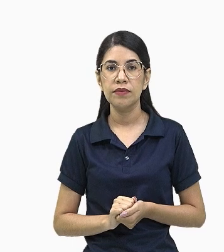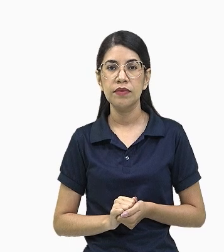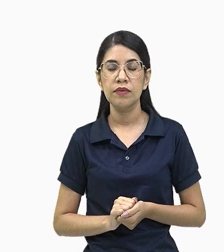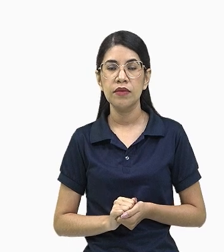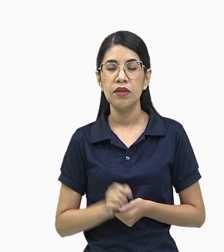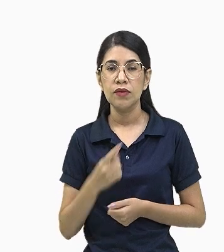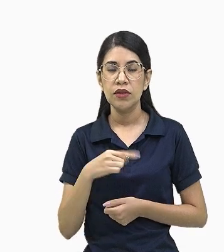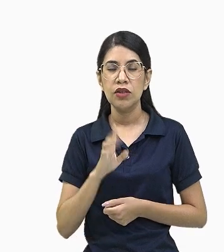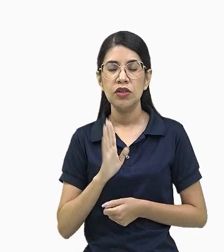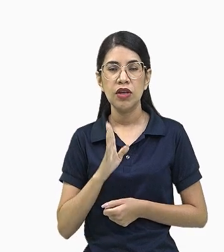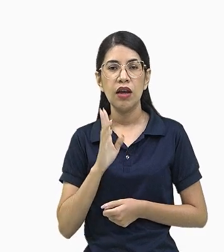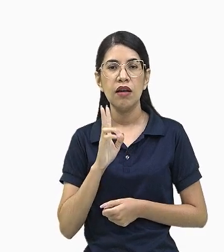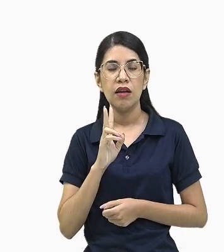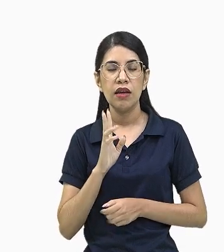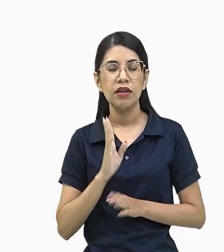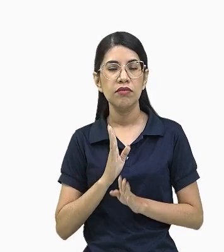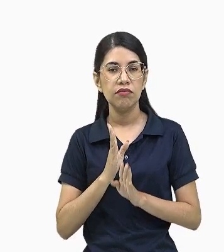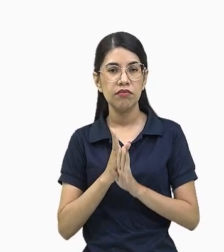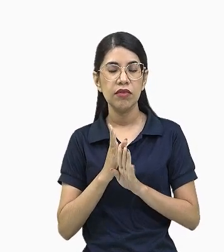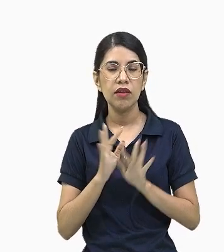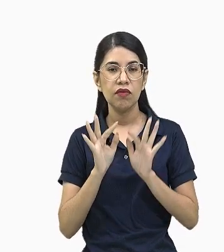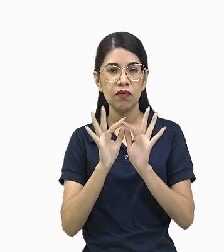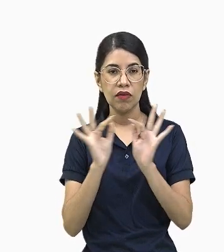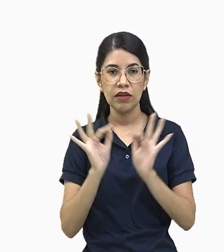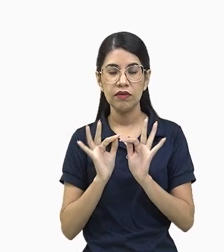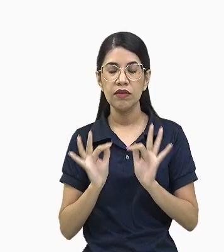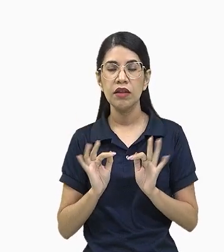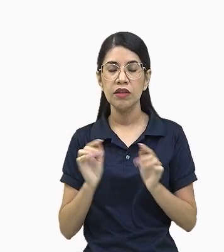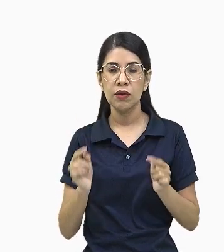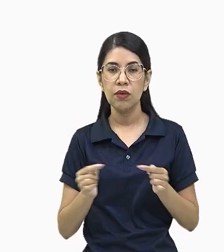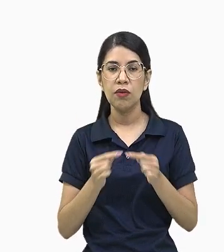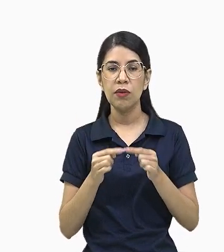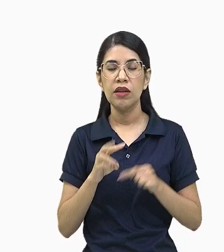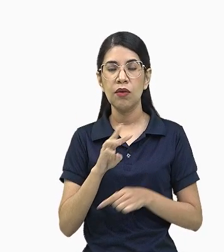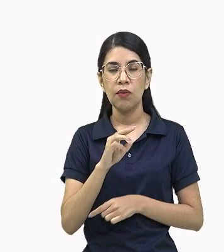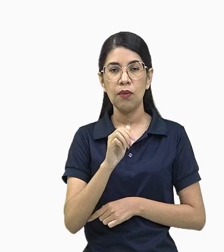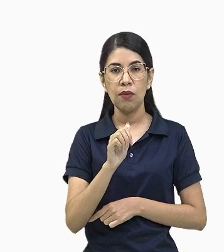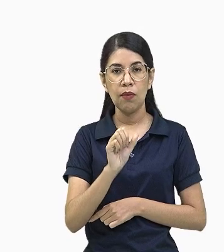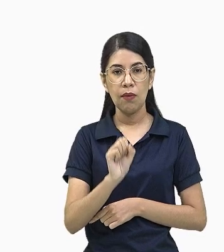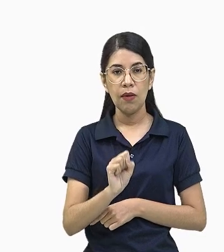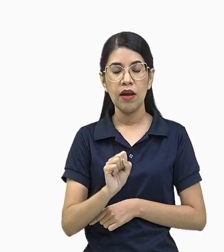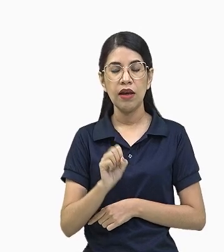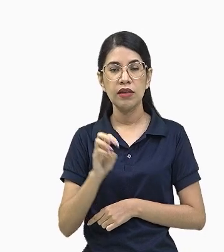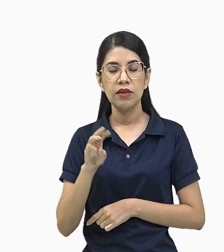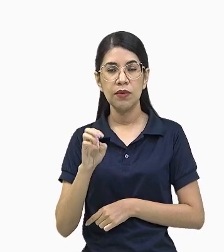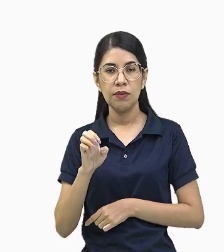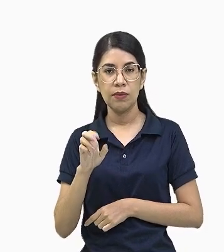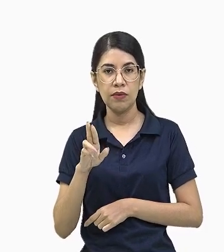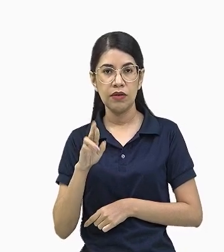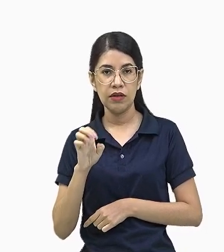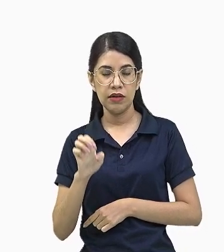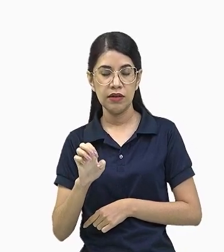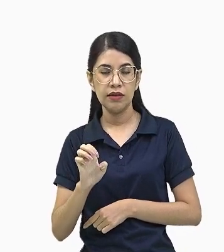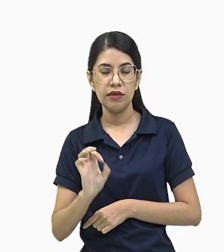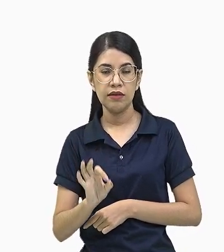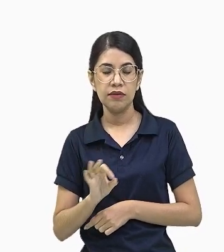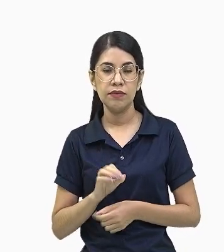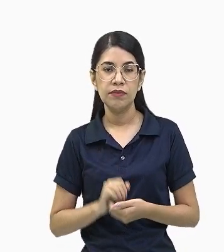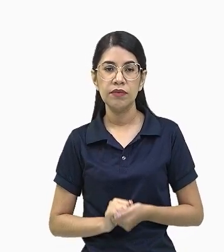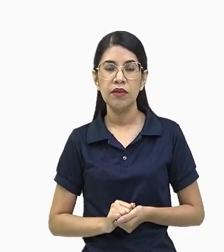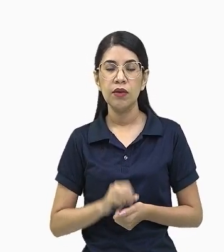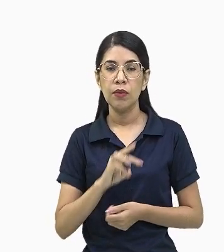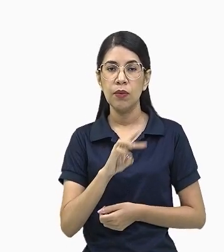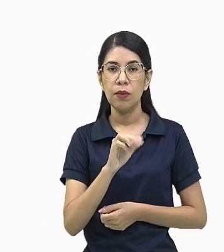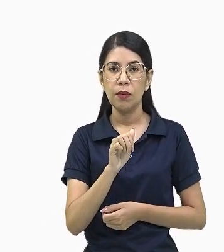já identificou algumas frases que tem aí o was ou o were, né? Você sabe que o was você vai